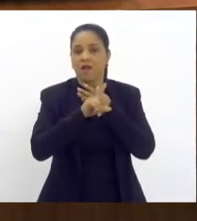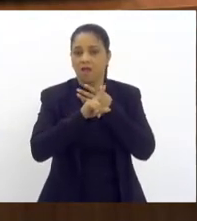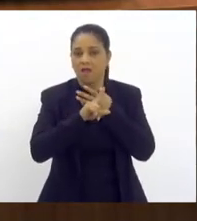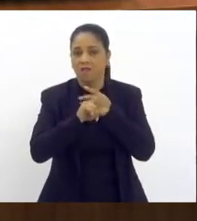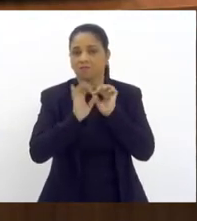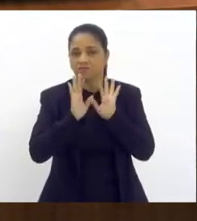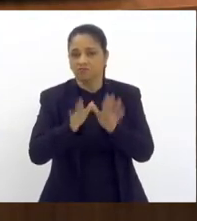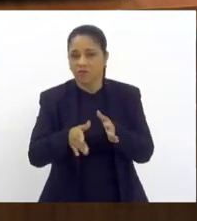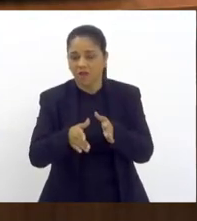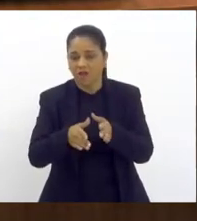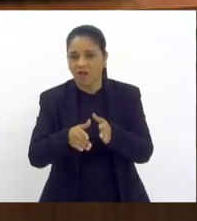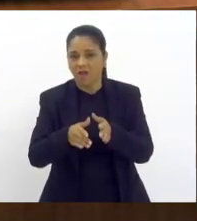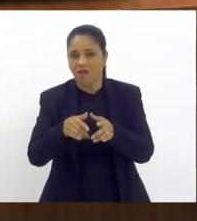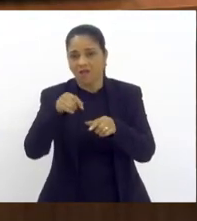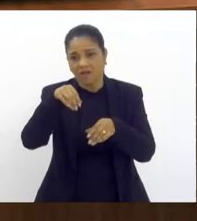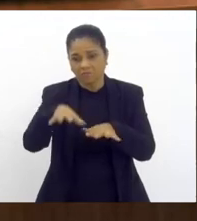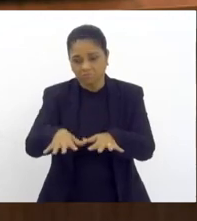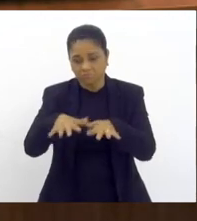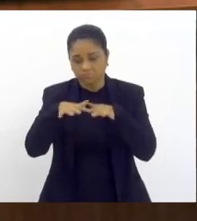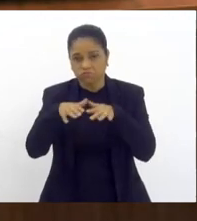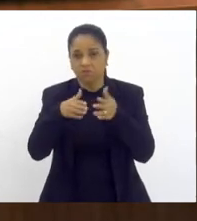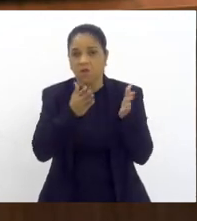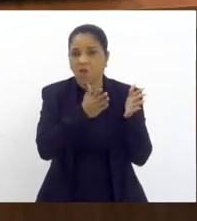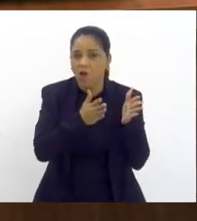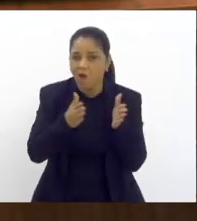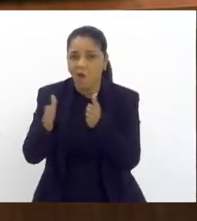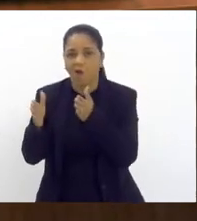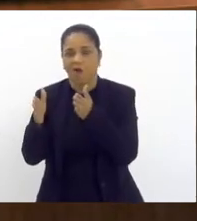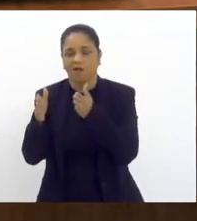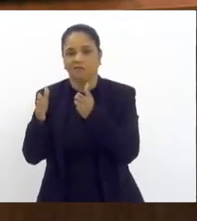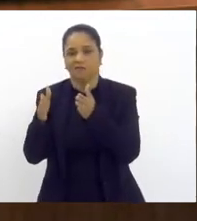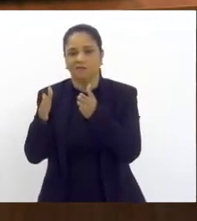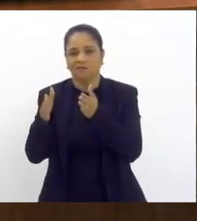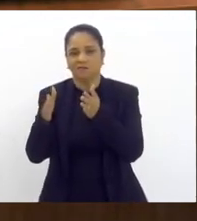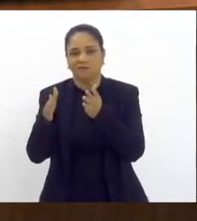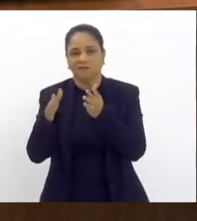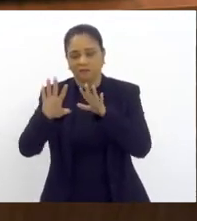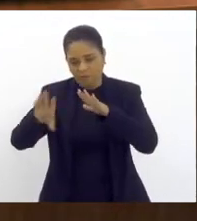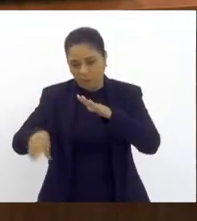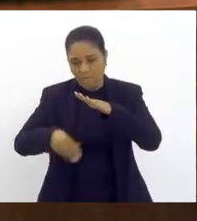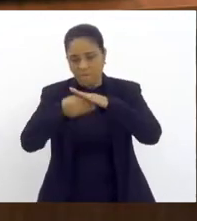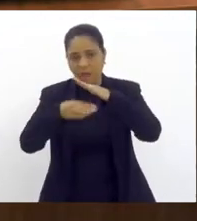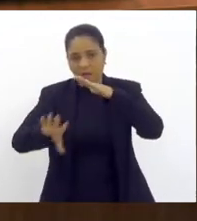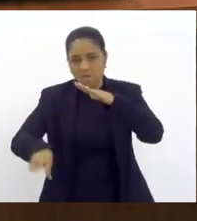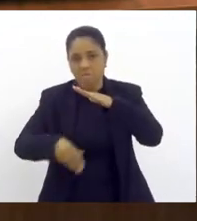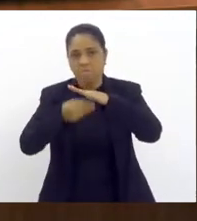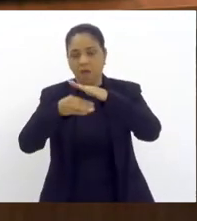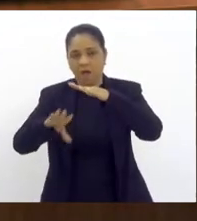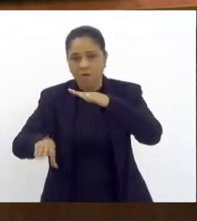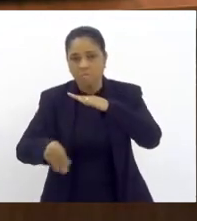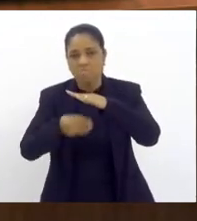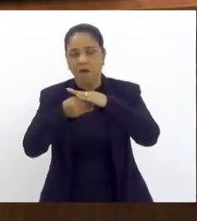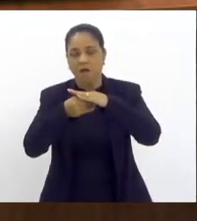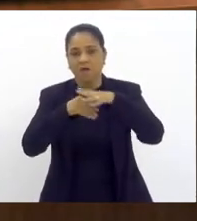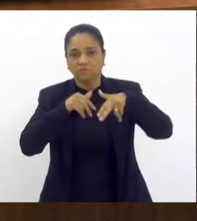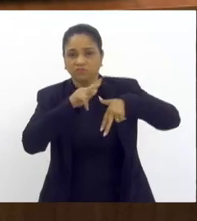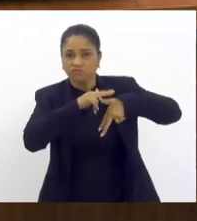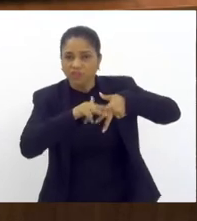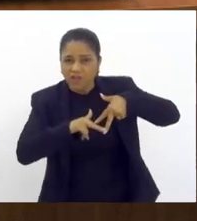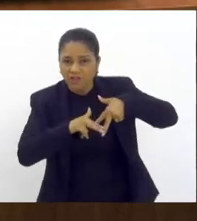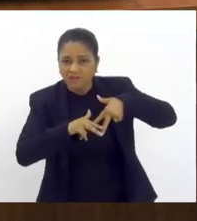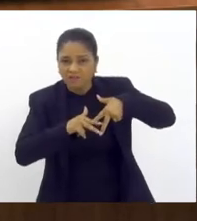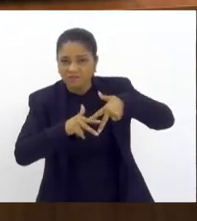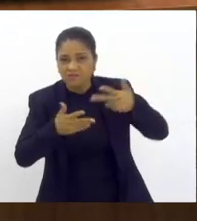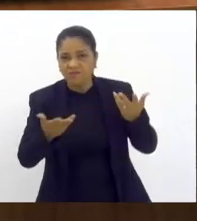nosso ordenamento, com uma infinidade de supostos gêneros, que não nos cabe discutir, senhora